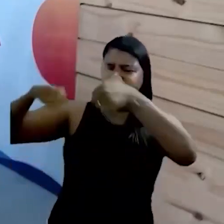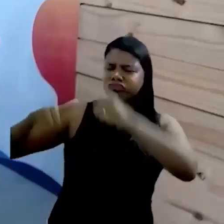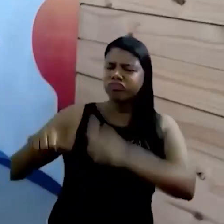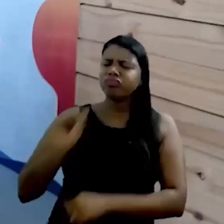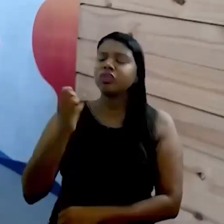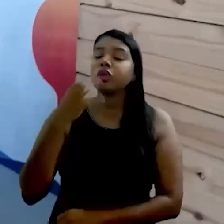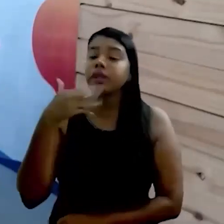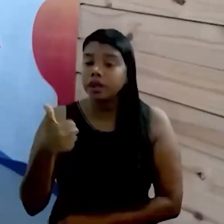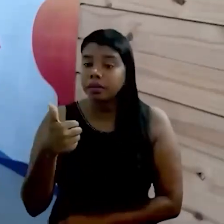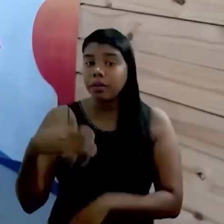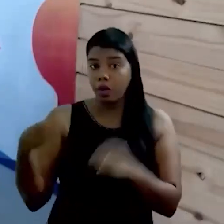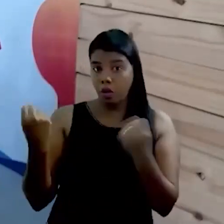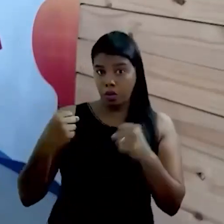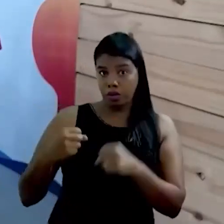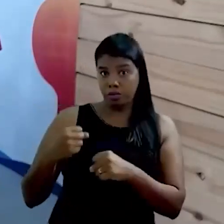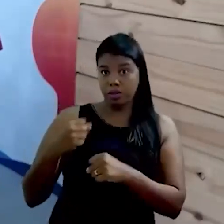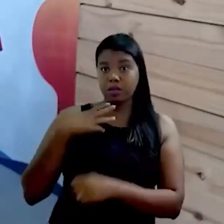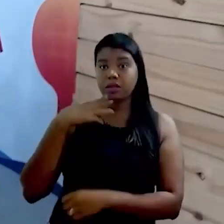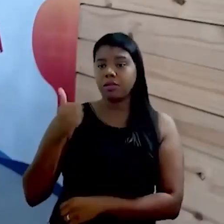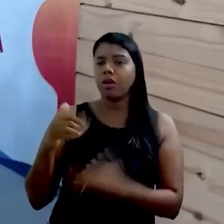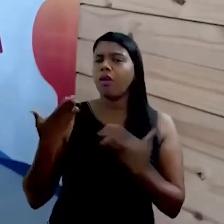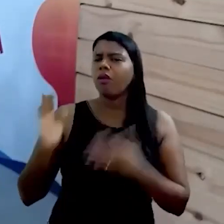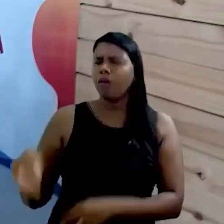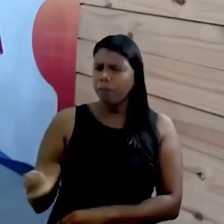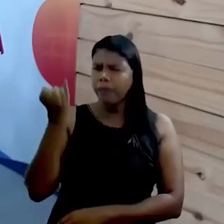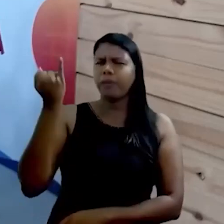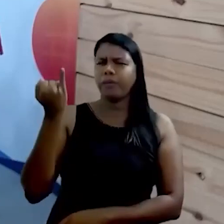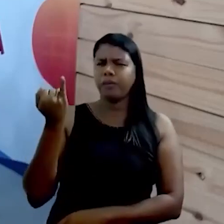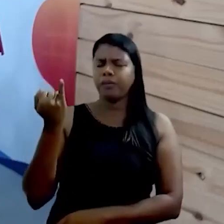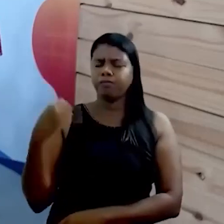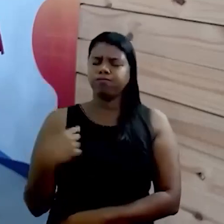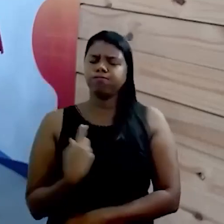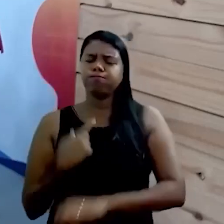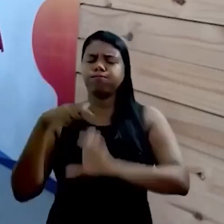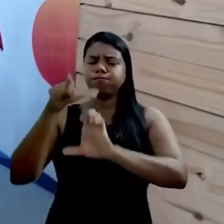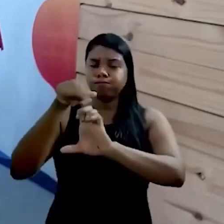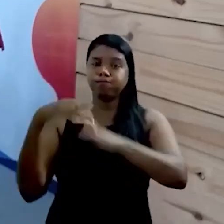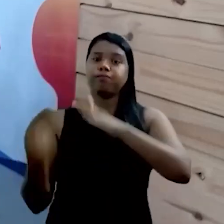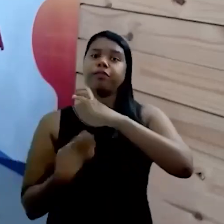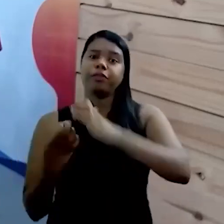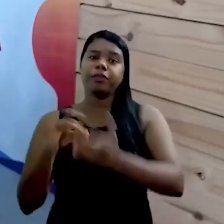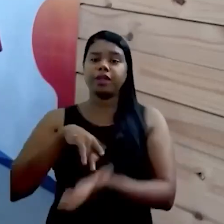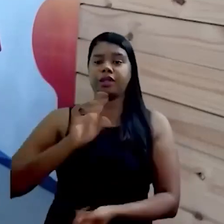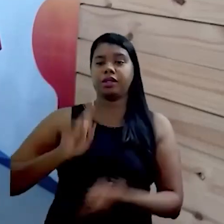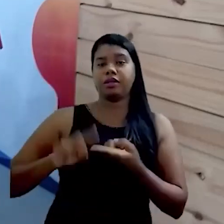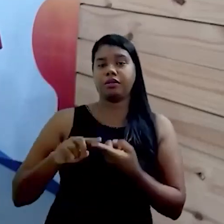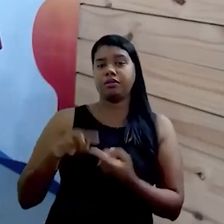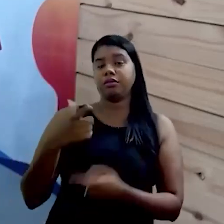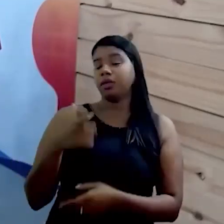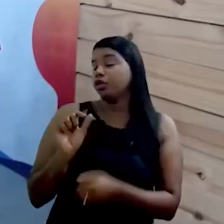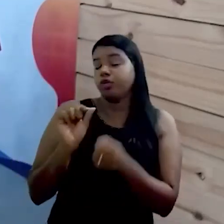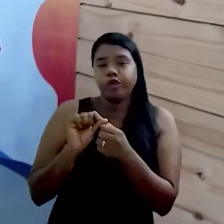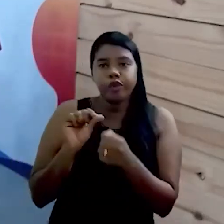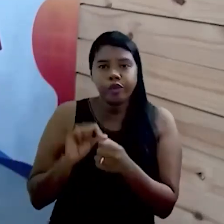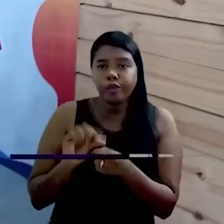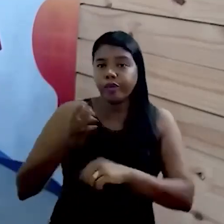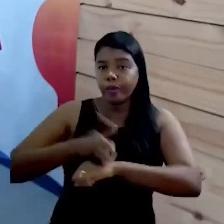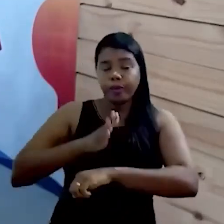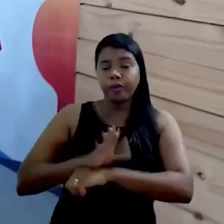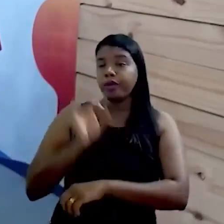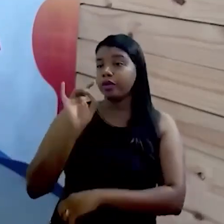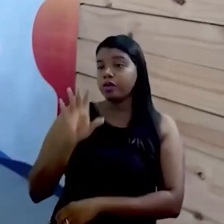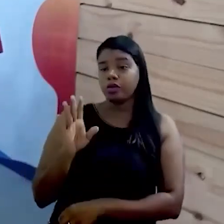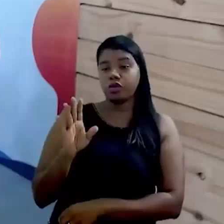é que precisa ser melhorado, que oportunidade a gente pode aproveitar enquanto empresa, mas a gente não executa, a gente propõe.